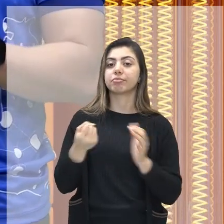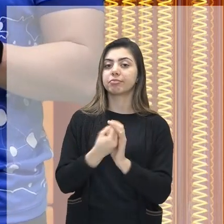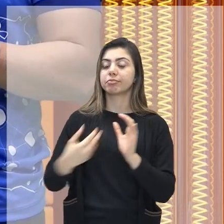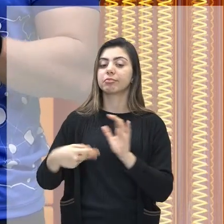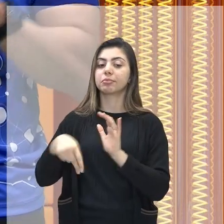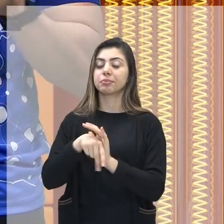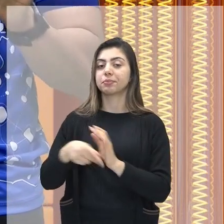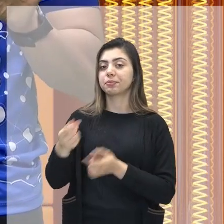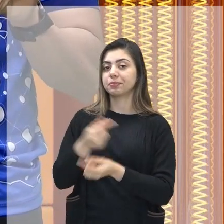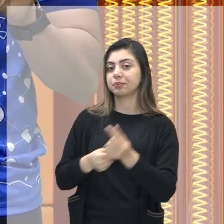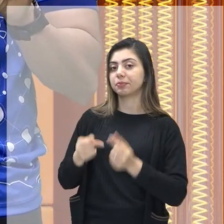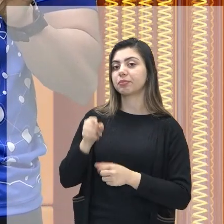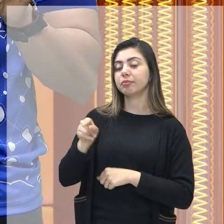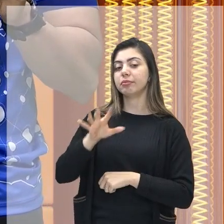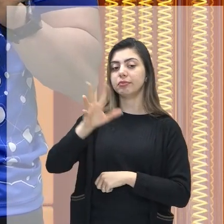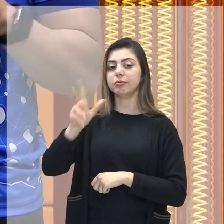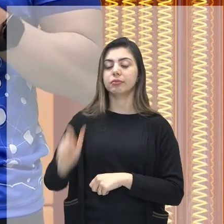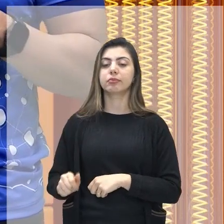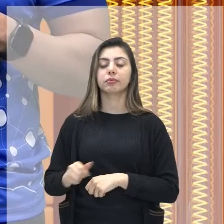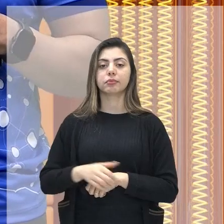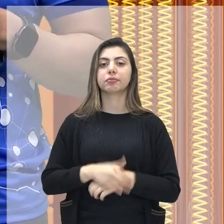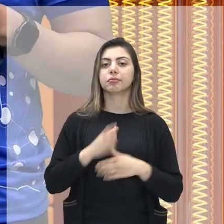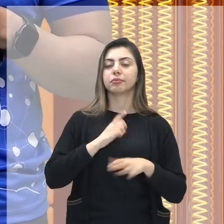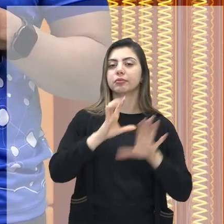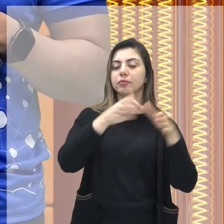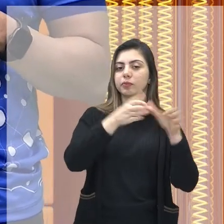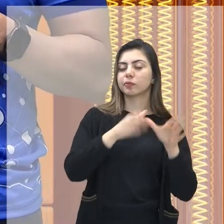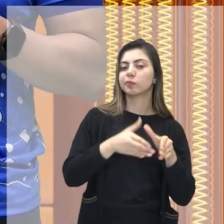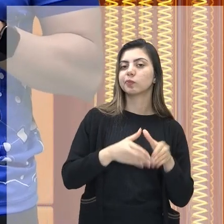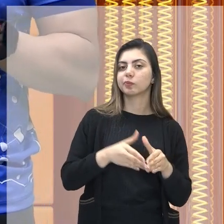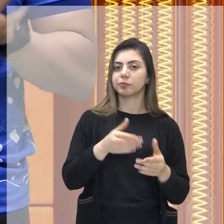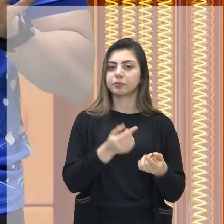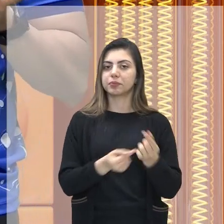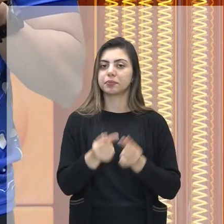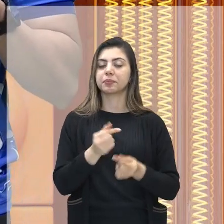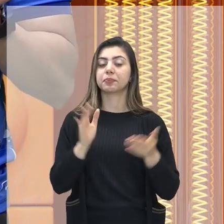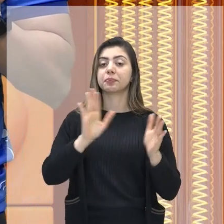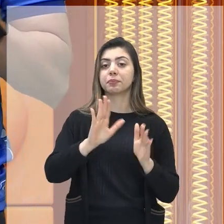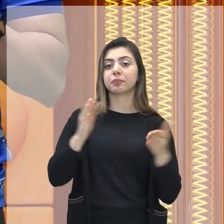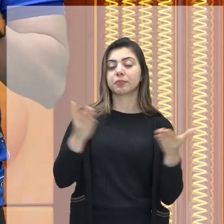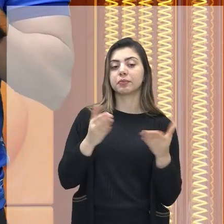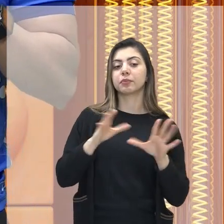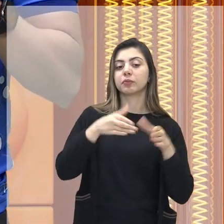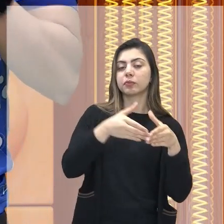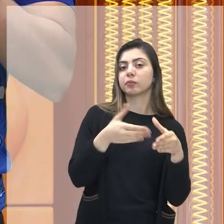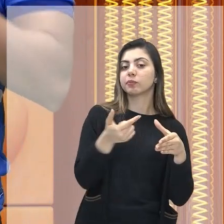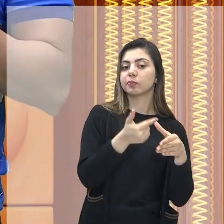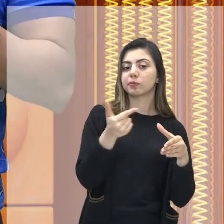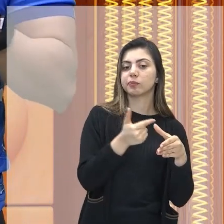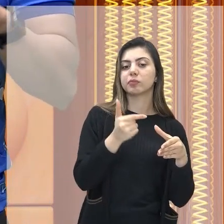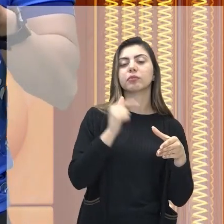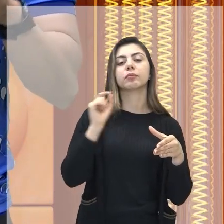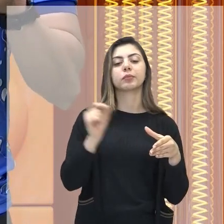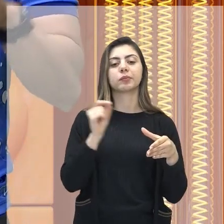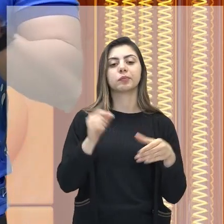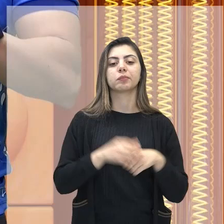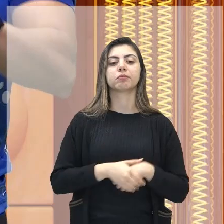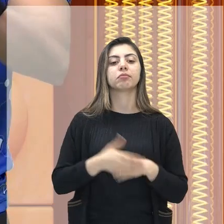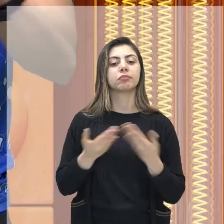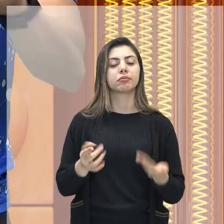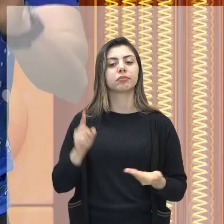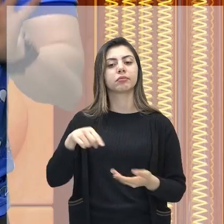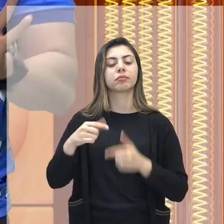da economia da África pelos setores das atividades econômicas. A gente vai ver agora a questão do setor secundário. O setor secundário envolve a